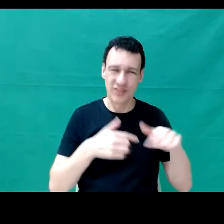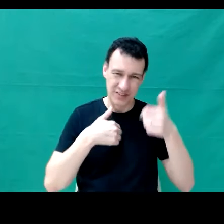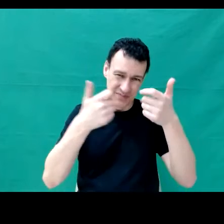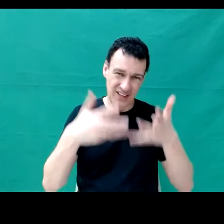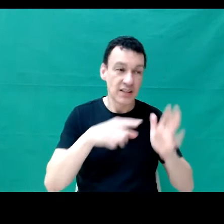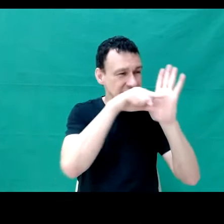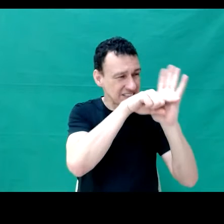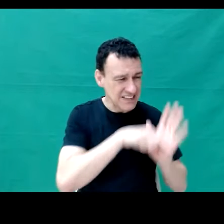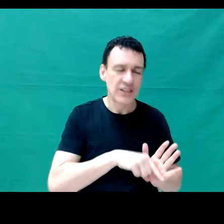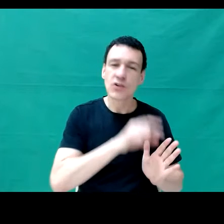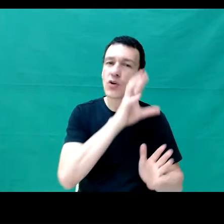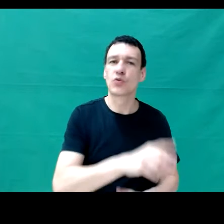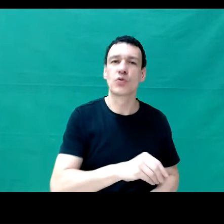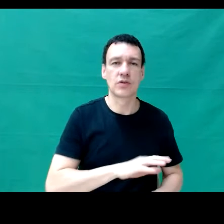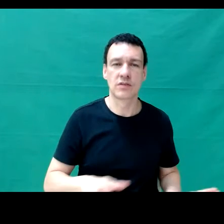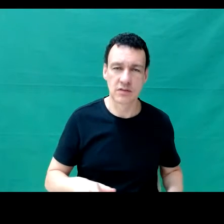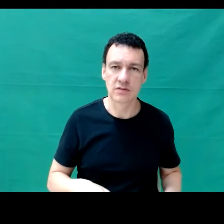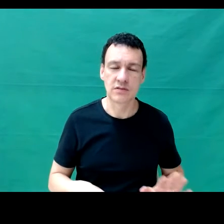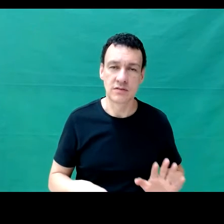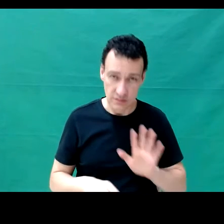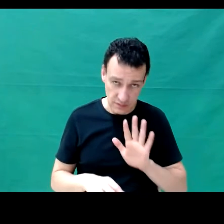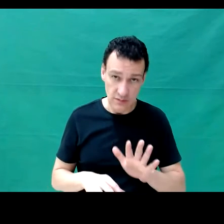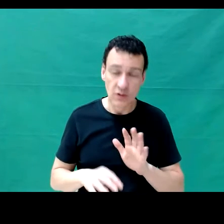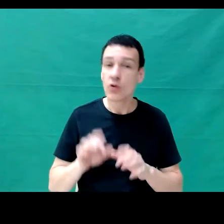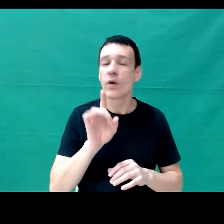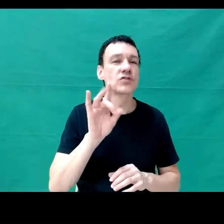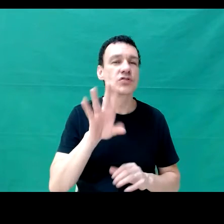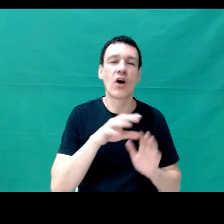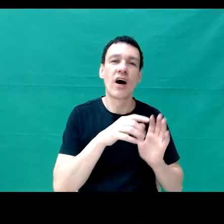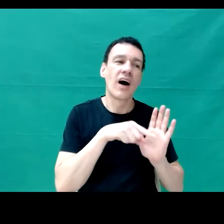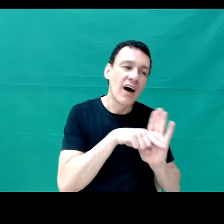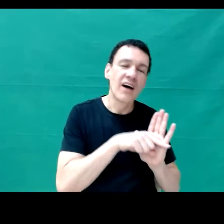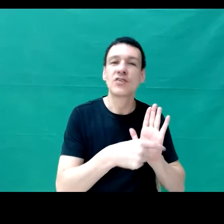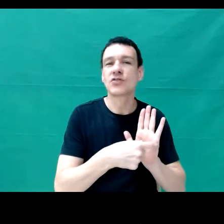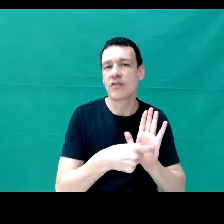qualidade, né? Mas eu digo que as especificidades são muito maiores e diferentes, né?